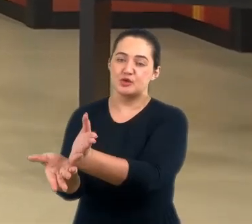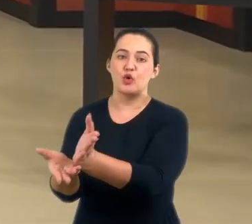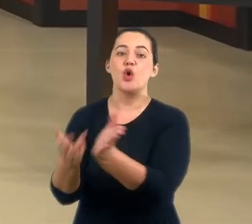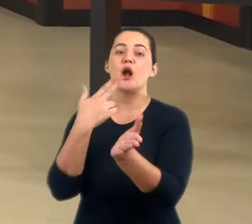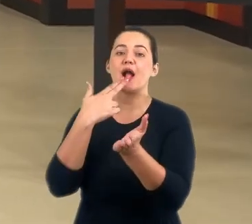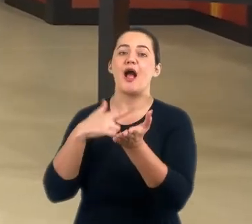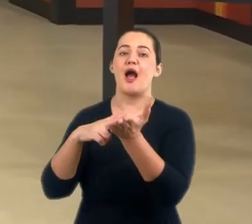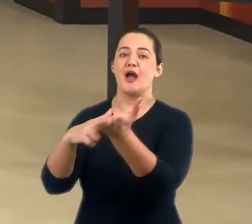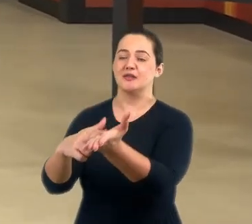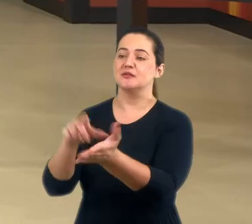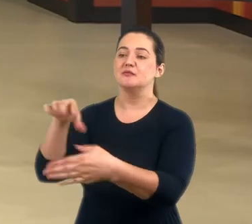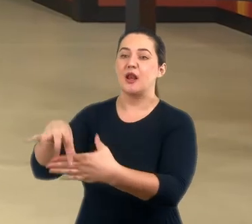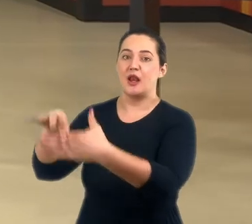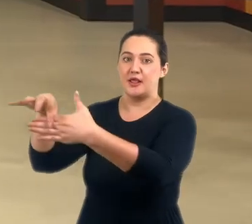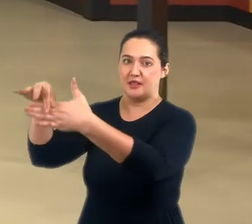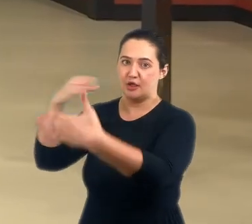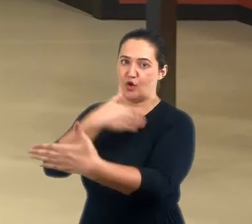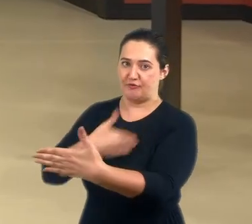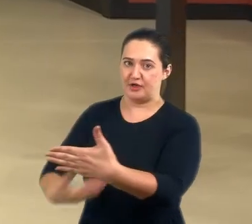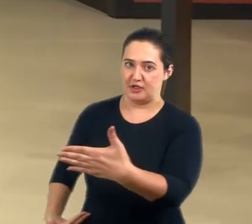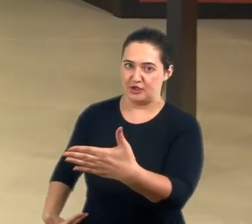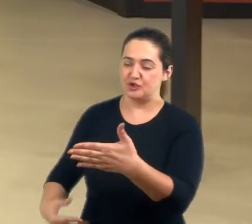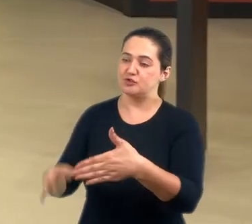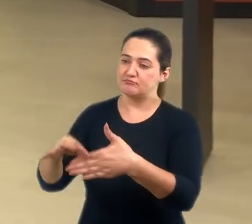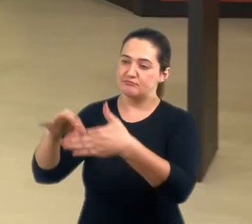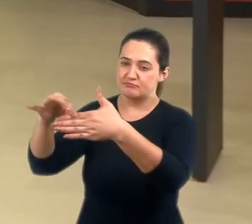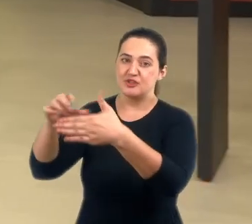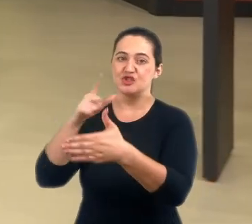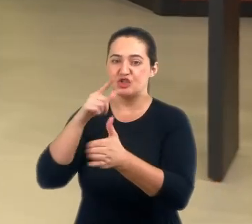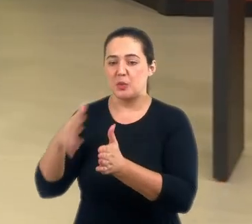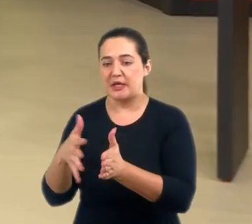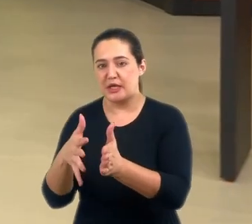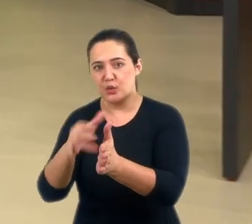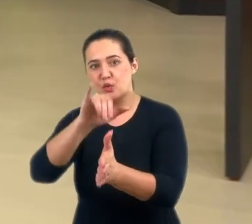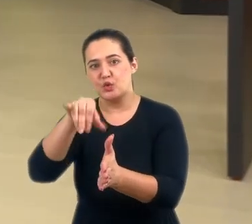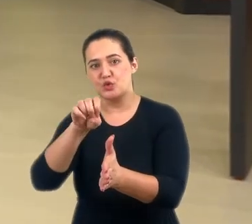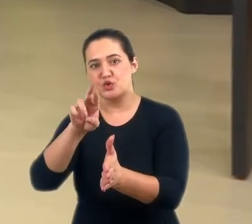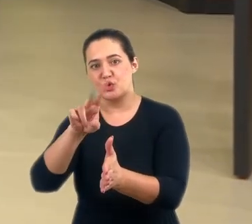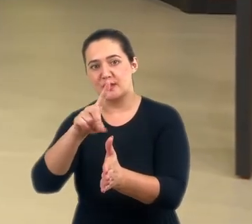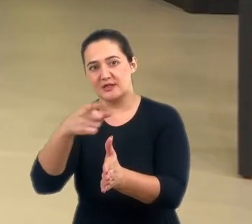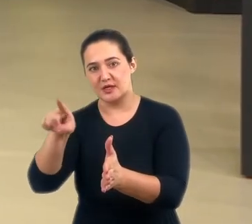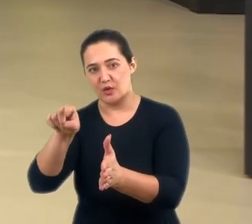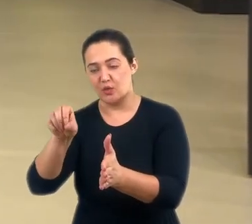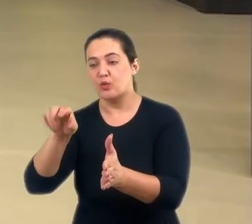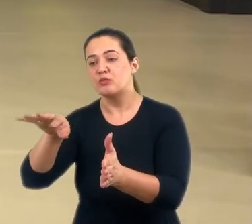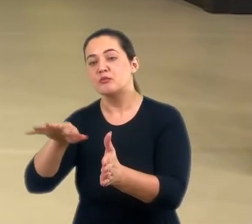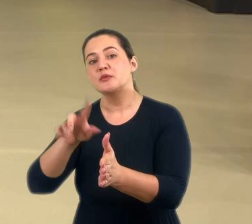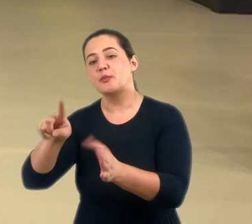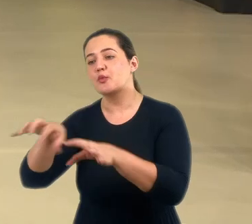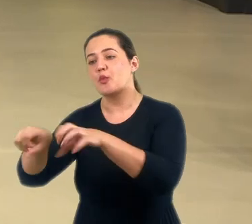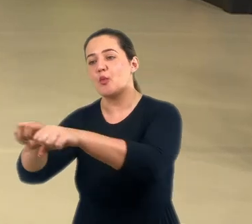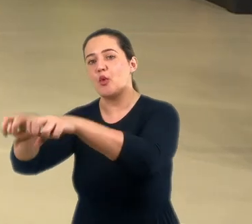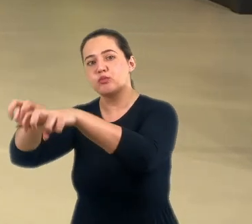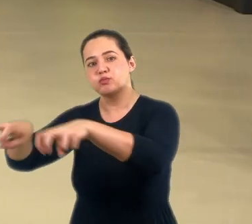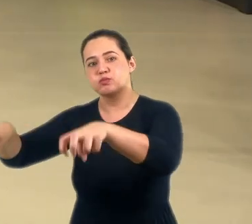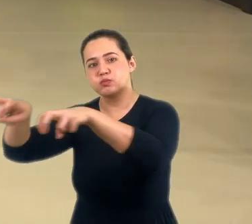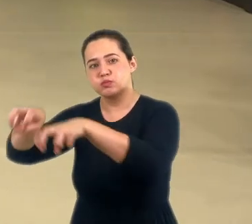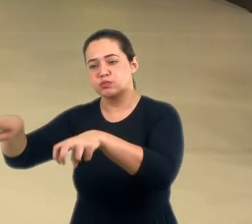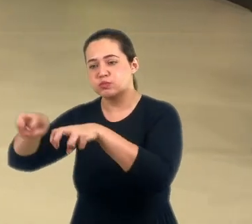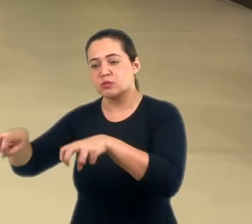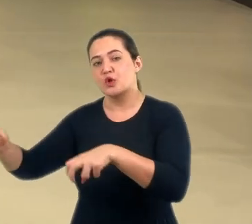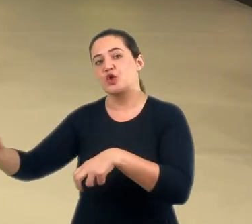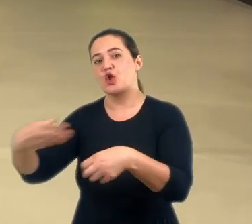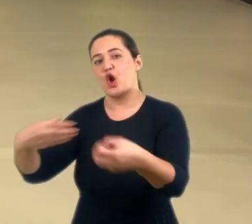aos governantes de além do rio, é claro, além do rio Jordão, e assumiram o comando da província,